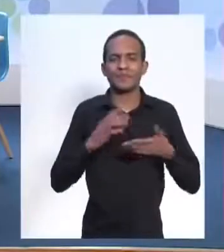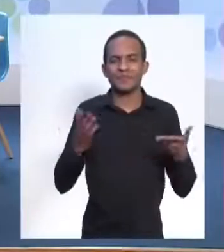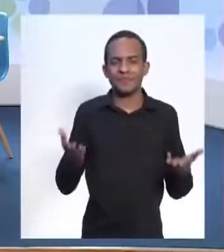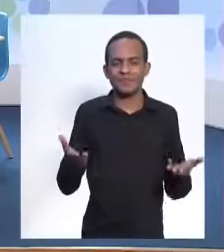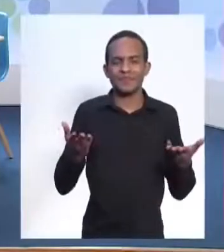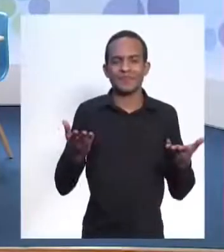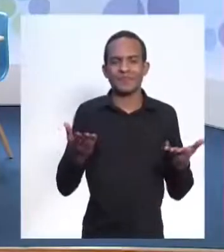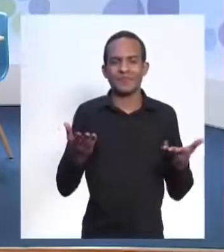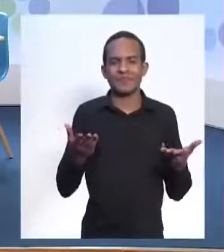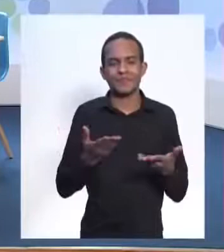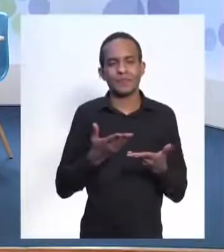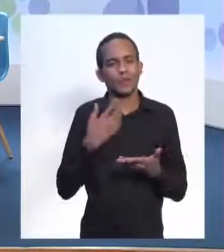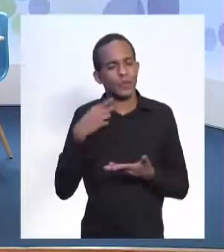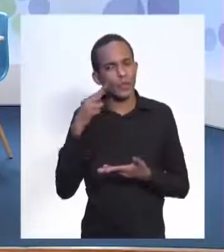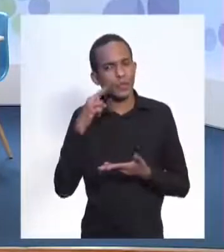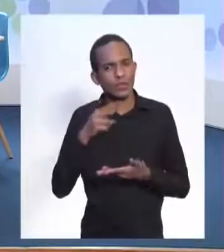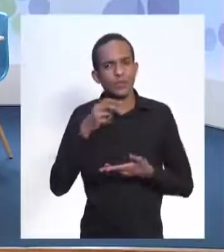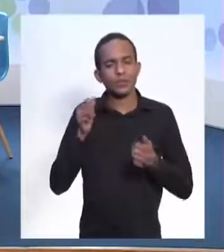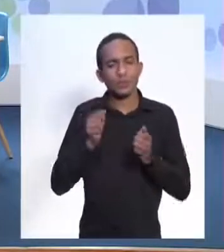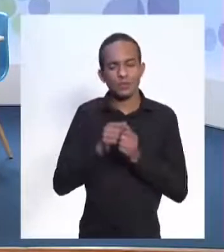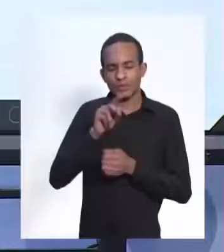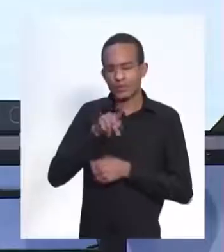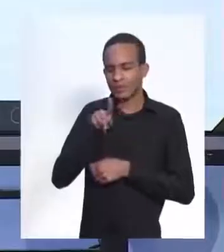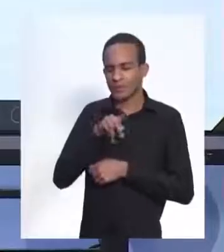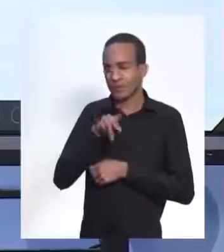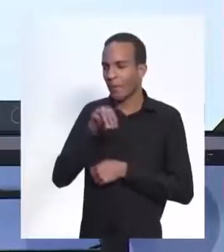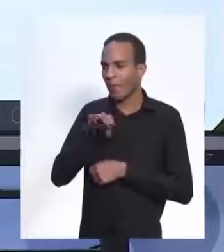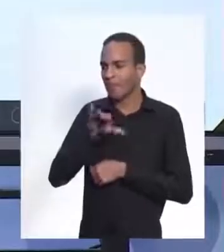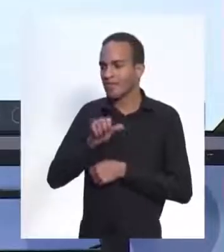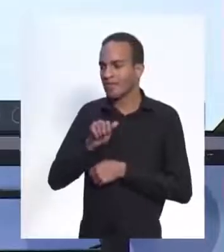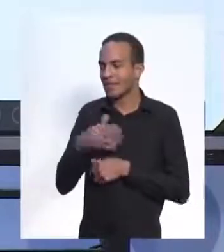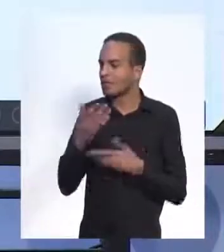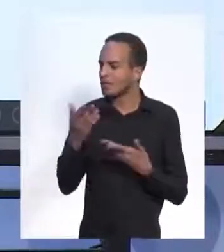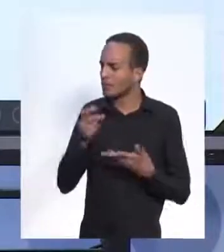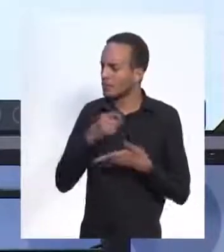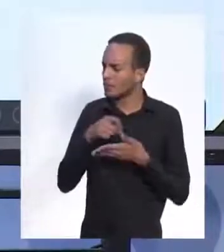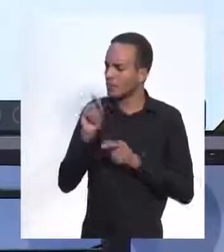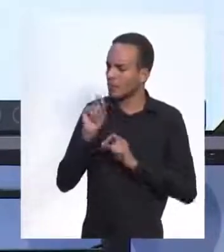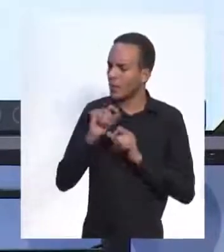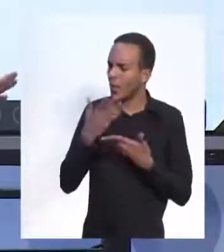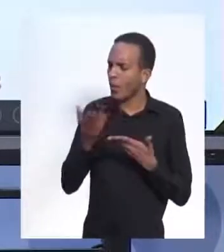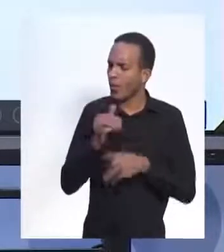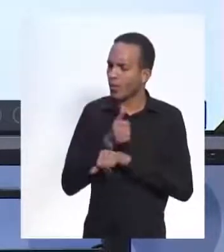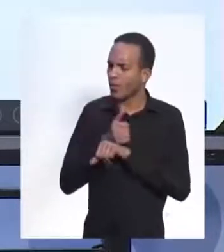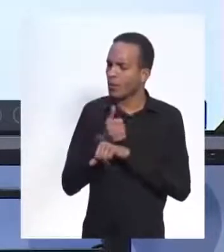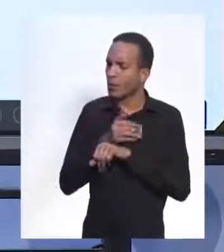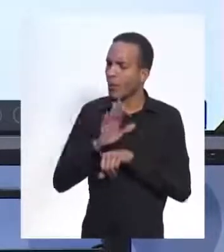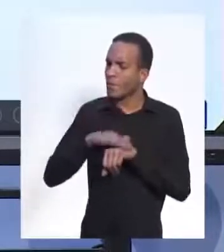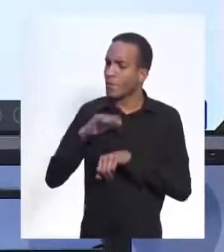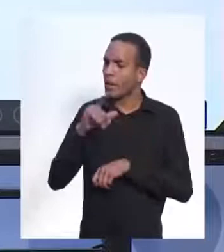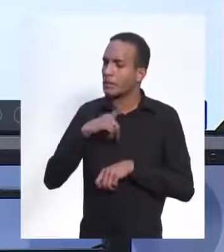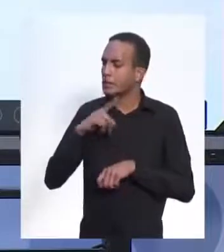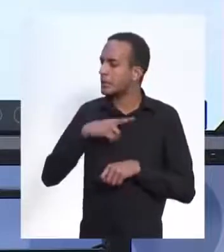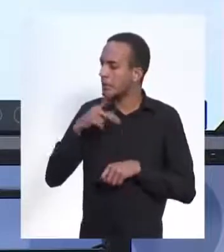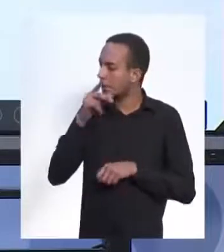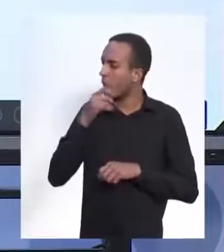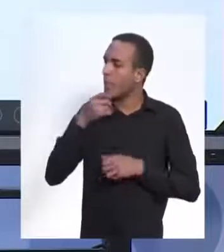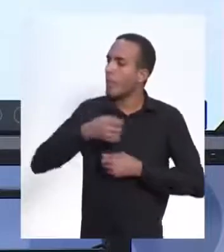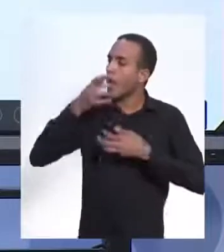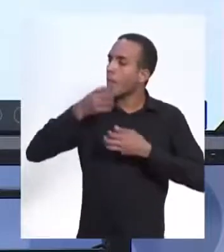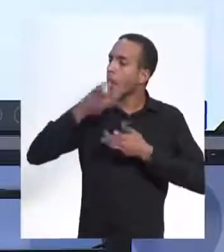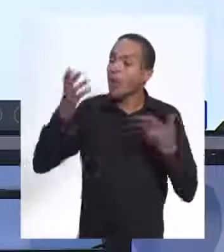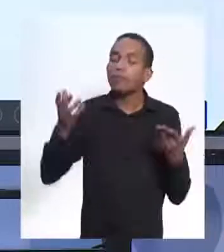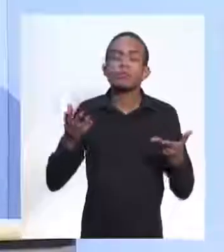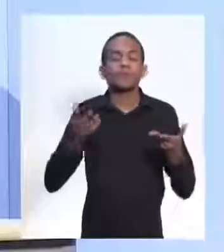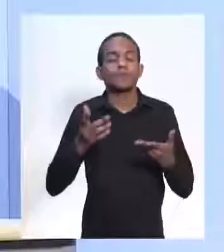Turma, estava ali olhando com a professora Márcia, vocês já estão escrevendo. E aí, professora, quais as profissões que mais estão bombando aí no nosso chat?